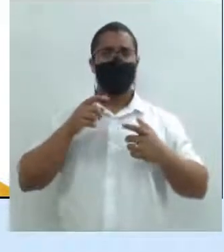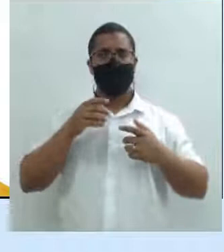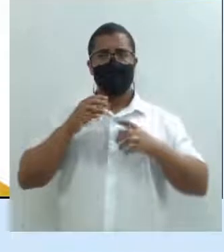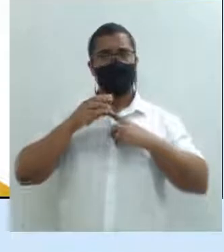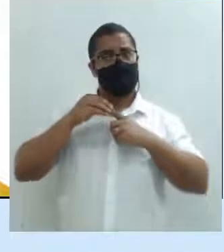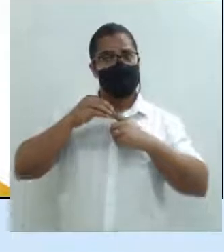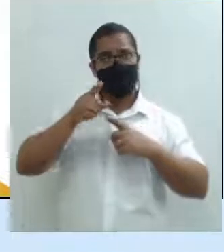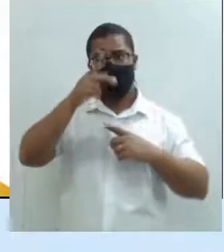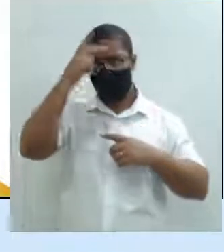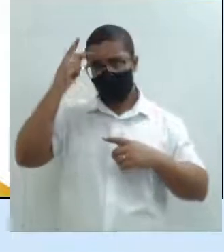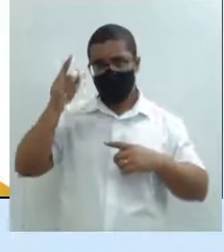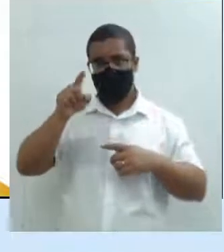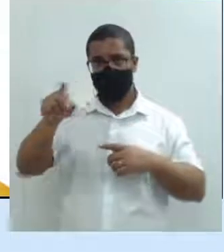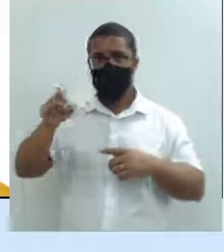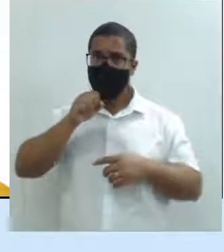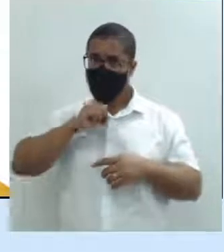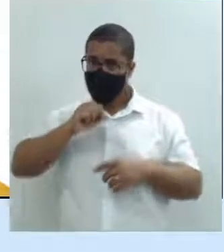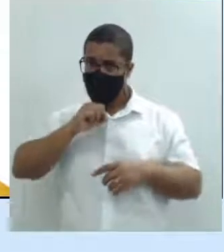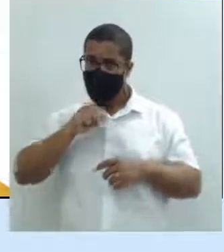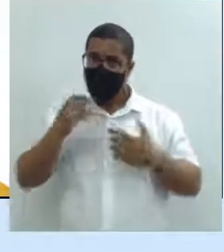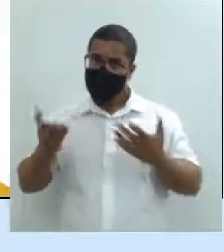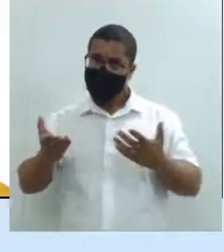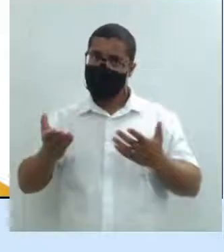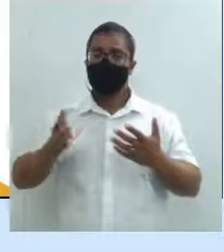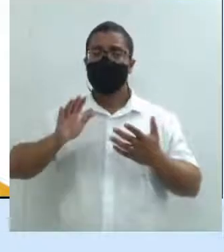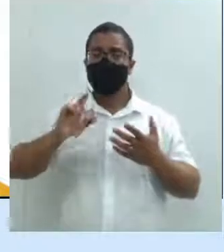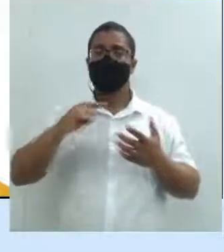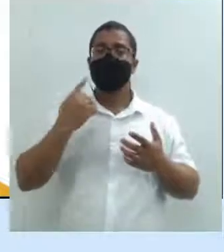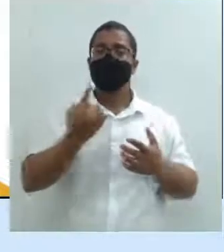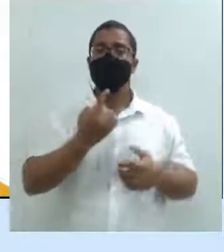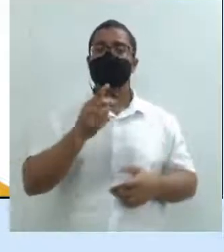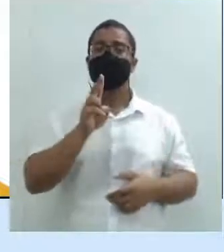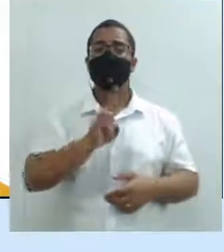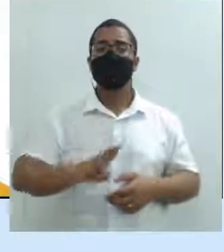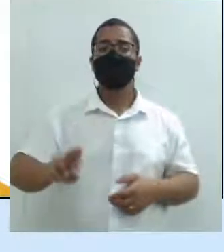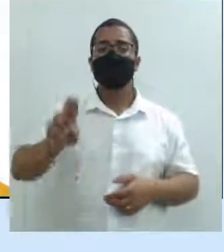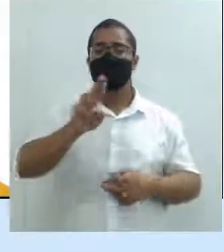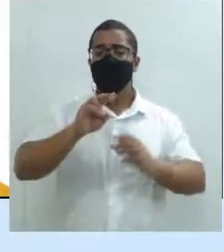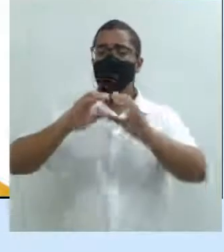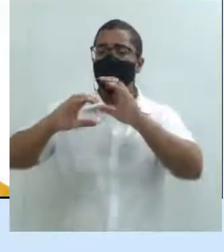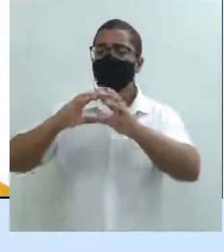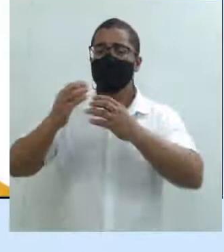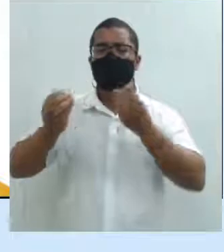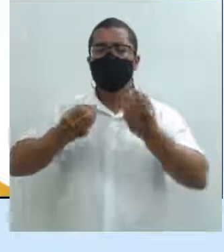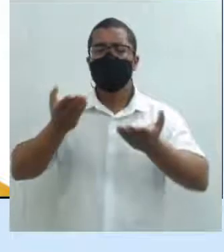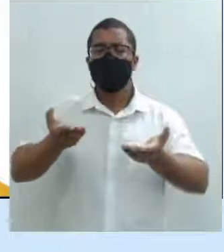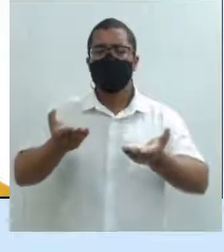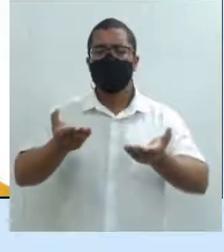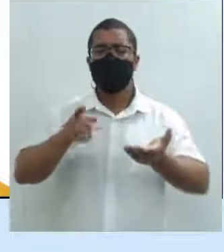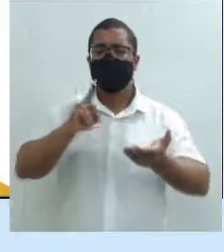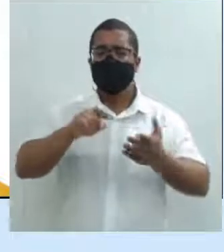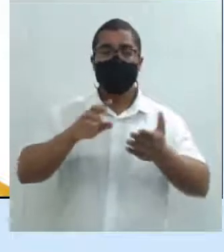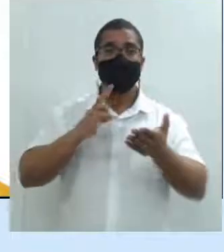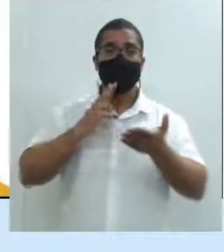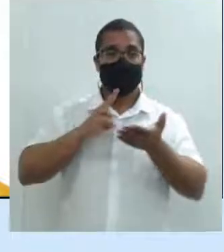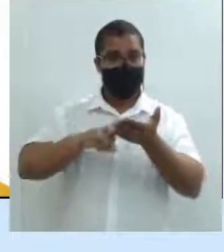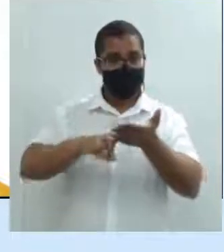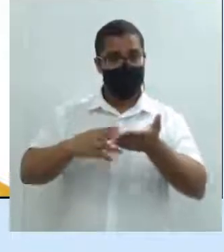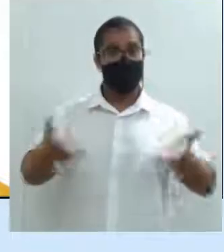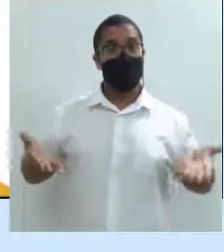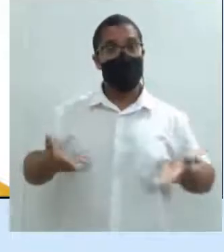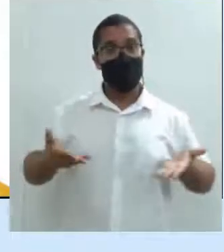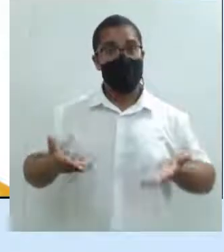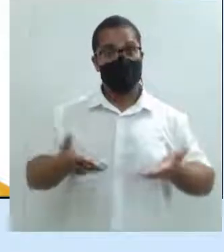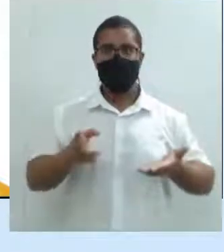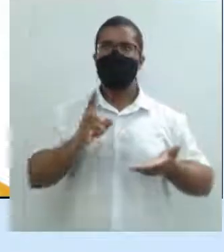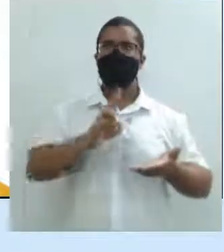idosas. Então, normalmente, nós utilizamos esses meios de comunicação. A carta não é tão usada hoje em